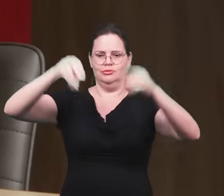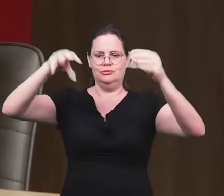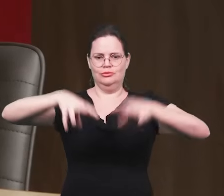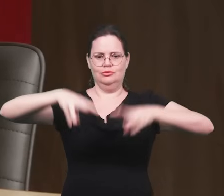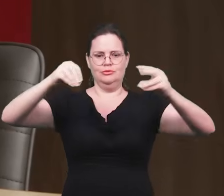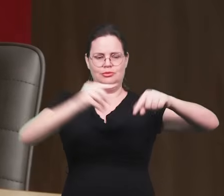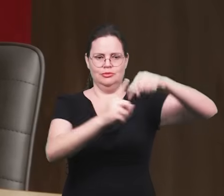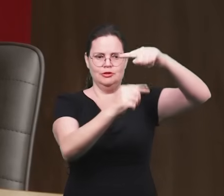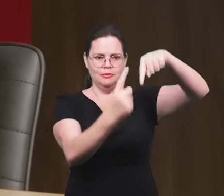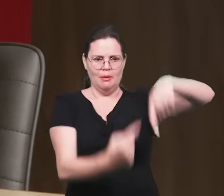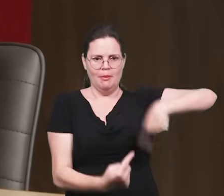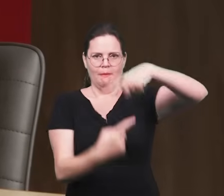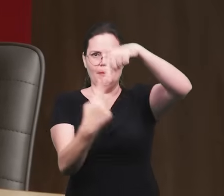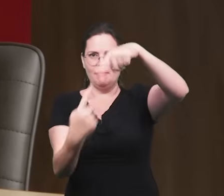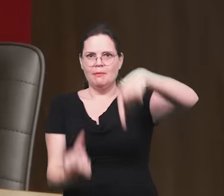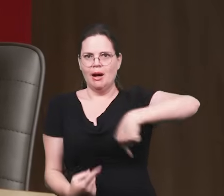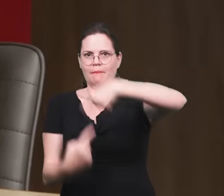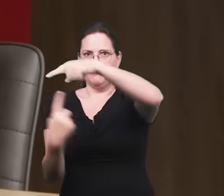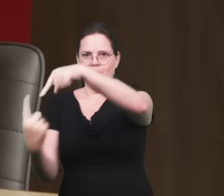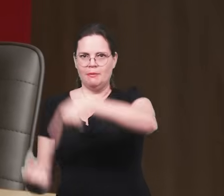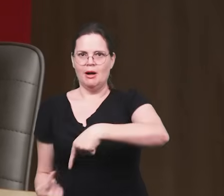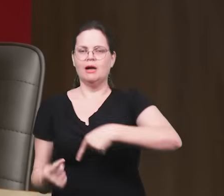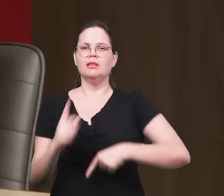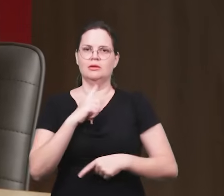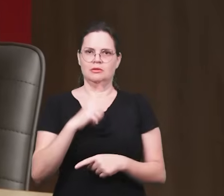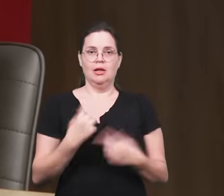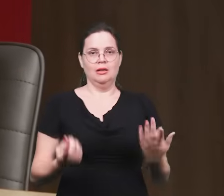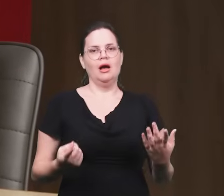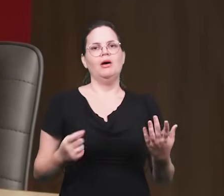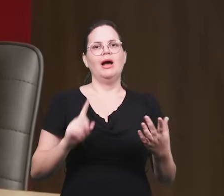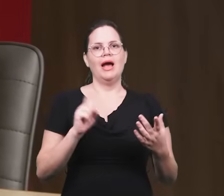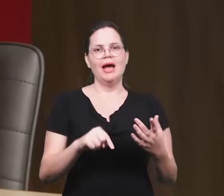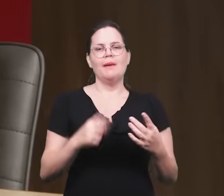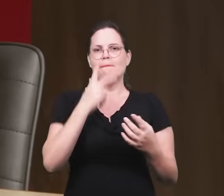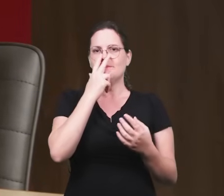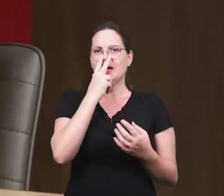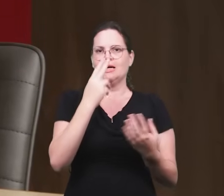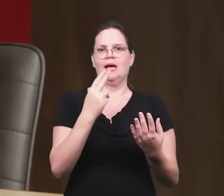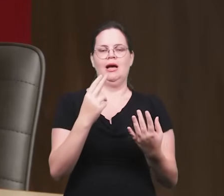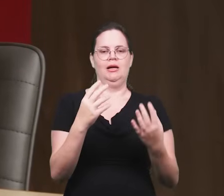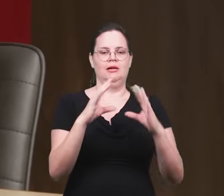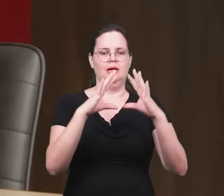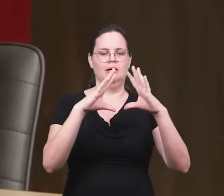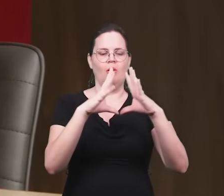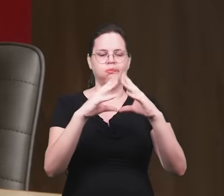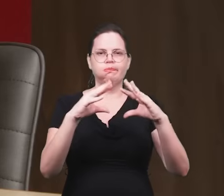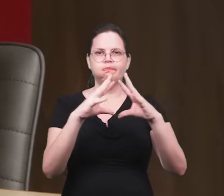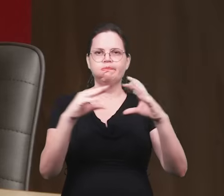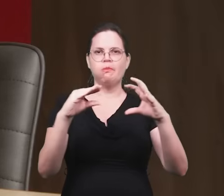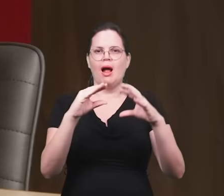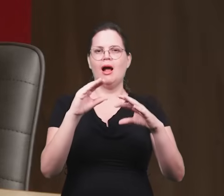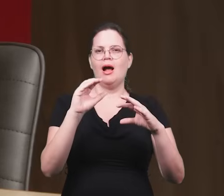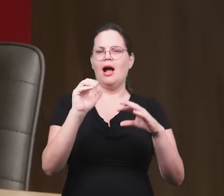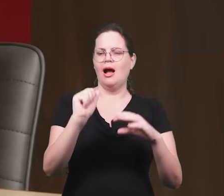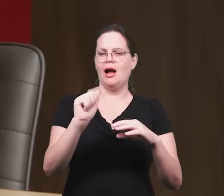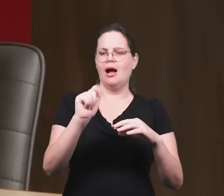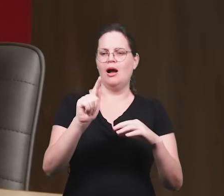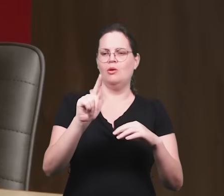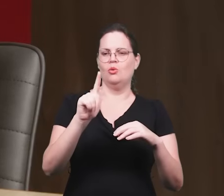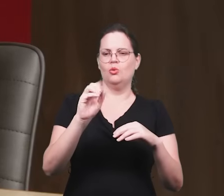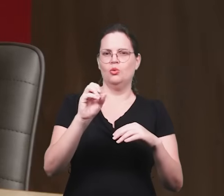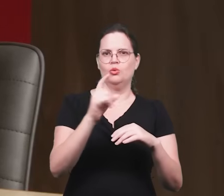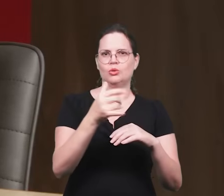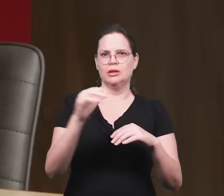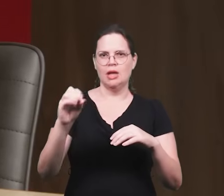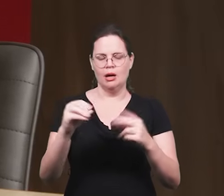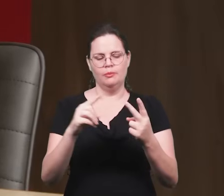fibras de lã, linho ou até algodão nesse processo da fiação. E eu fiquei curiosa porque